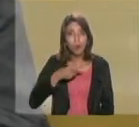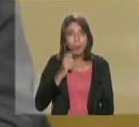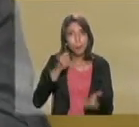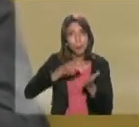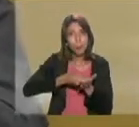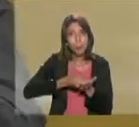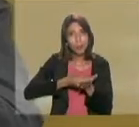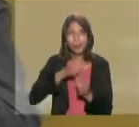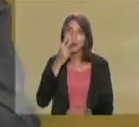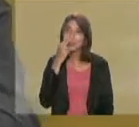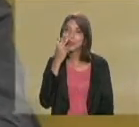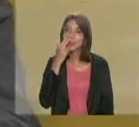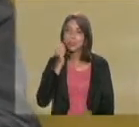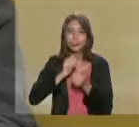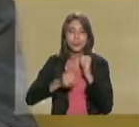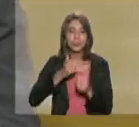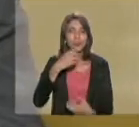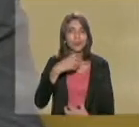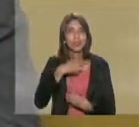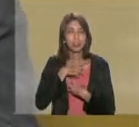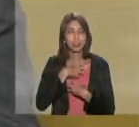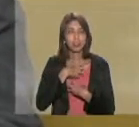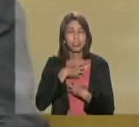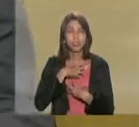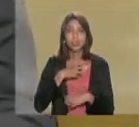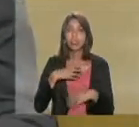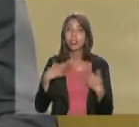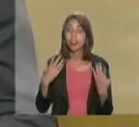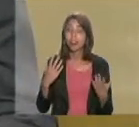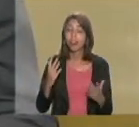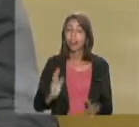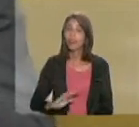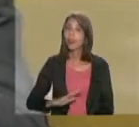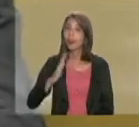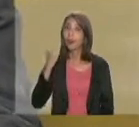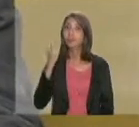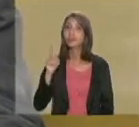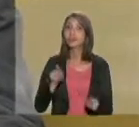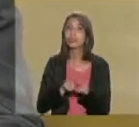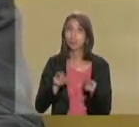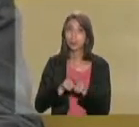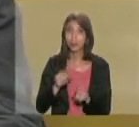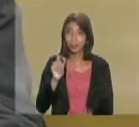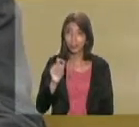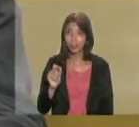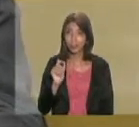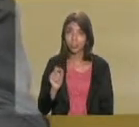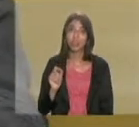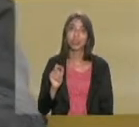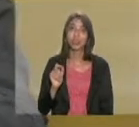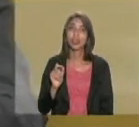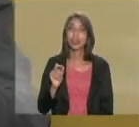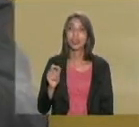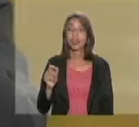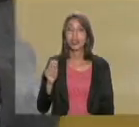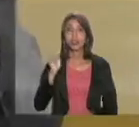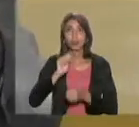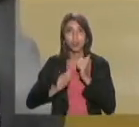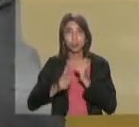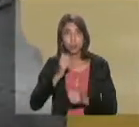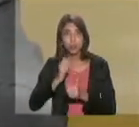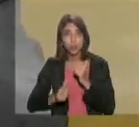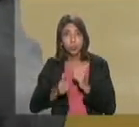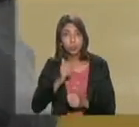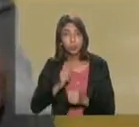está fazendo se sentir no futebol. E aí, o que acontece também? A não ser jogos